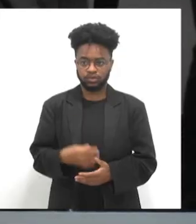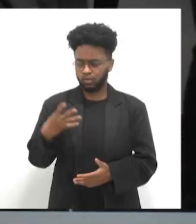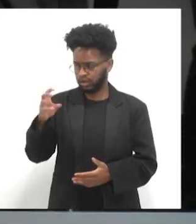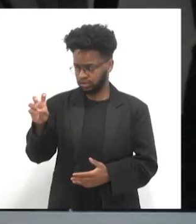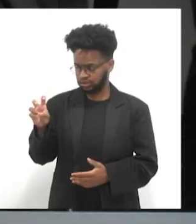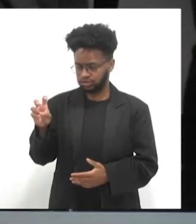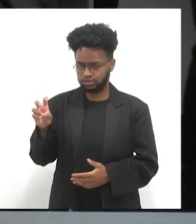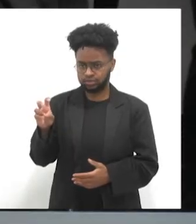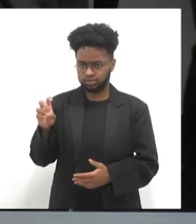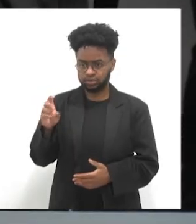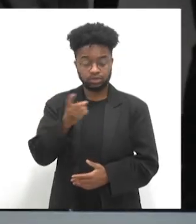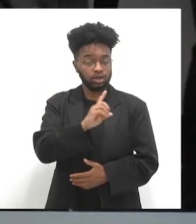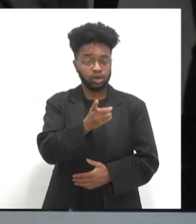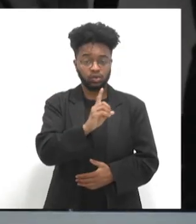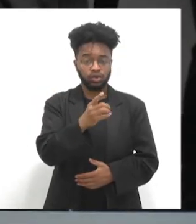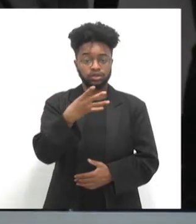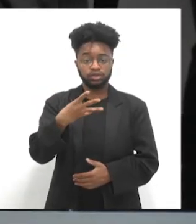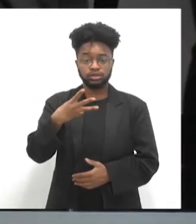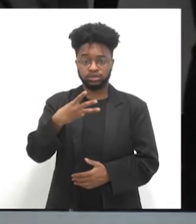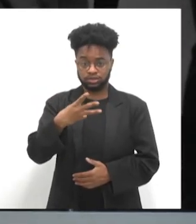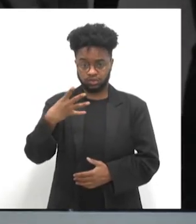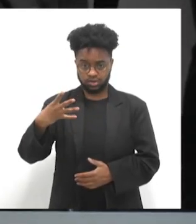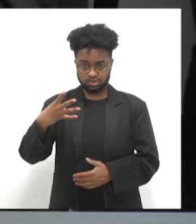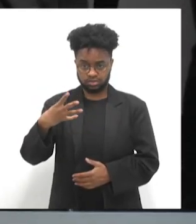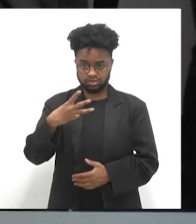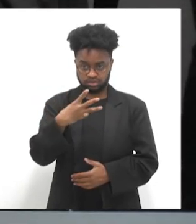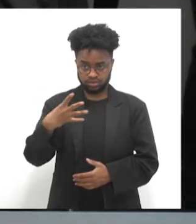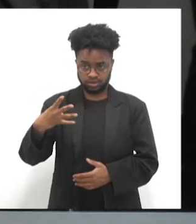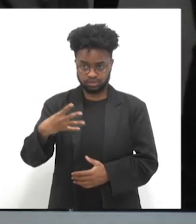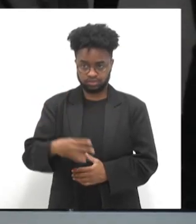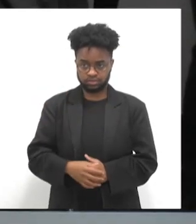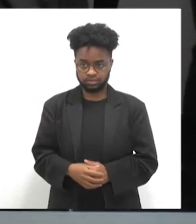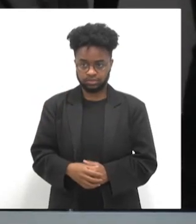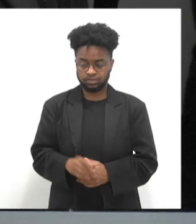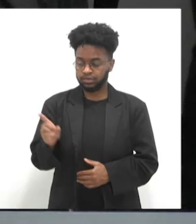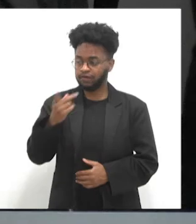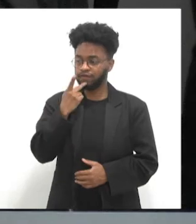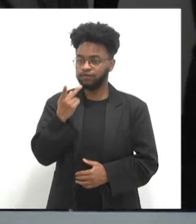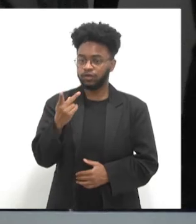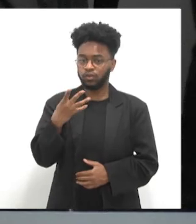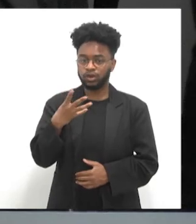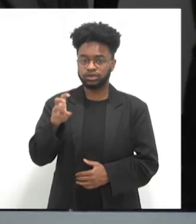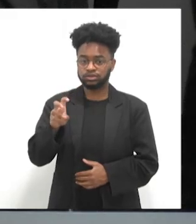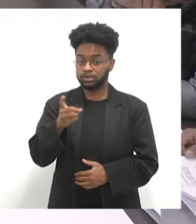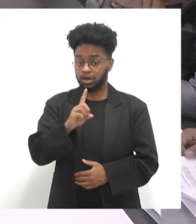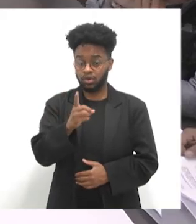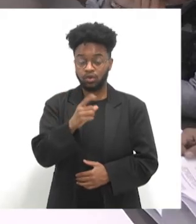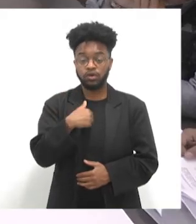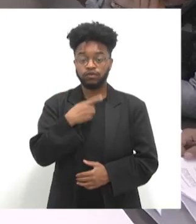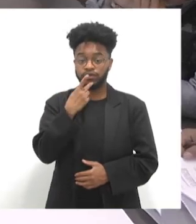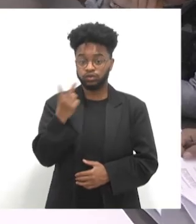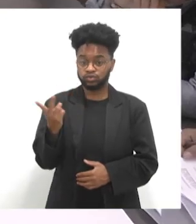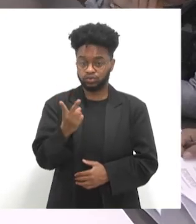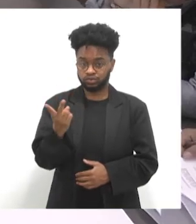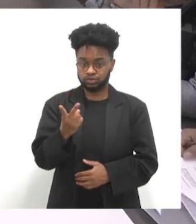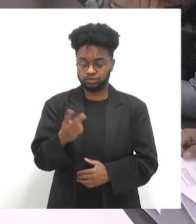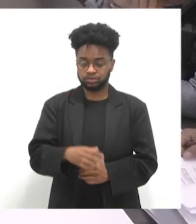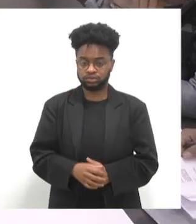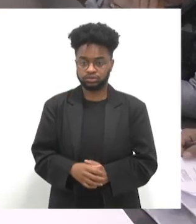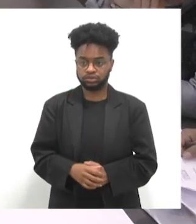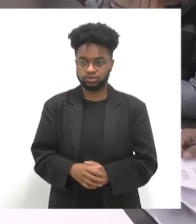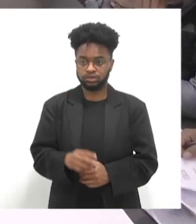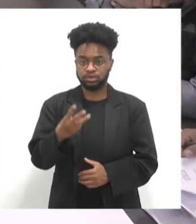deputado Rosenberg? Não, 34. Ah, desculpa. Vossa Excelência tinha falado do 45. Não, eu falei nos então dois. Vamos ao 34.